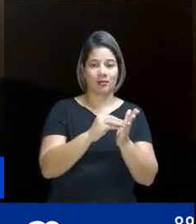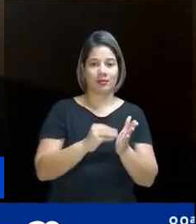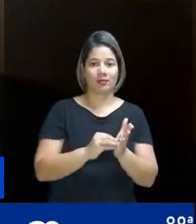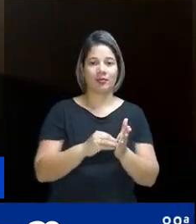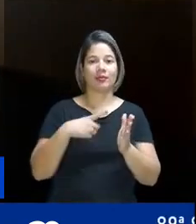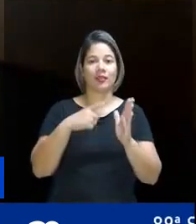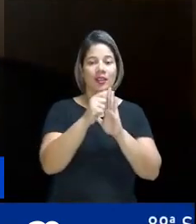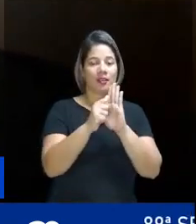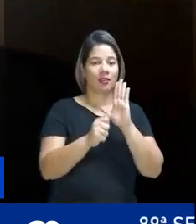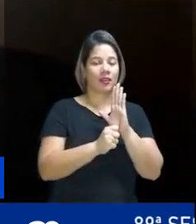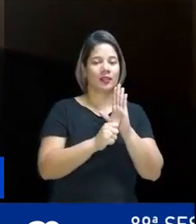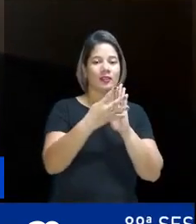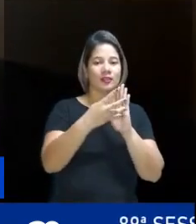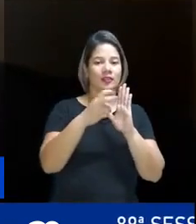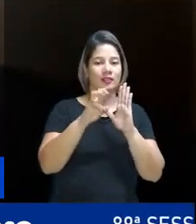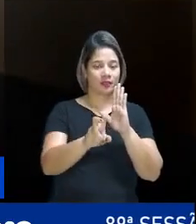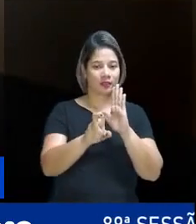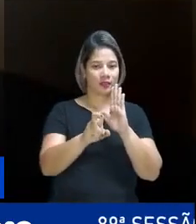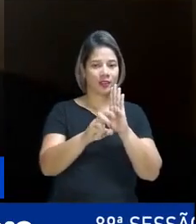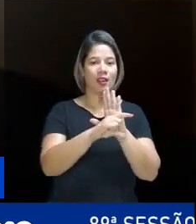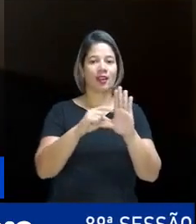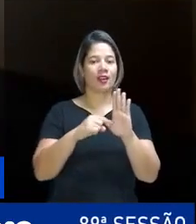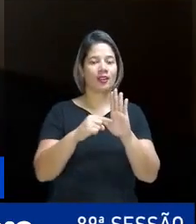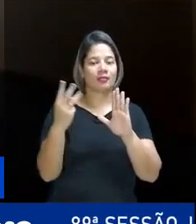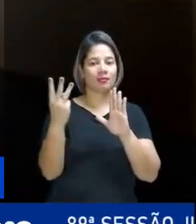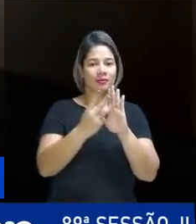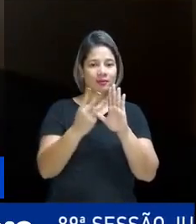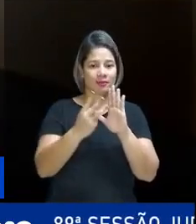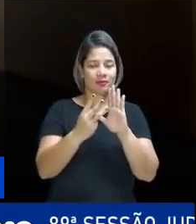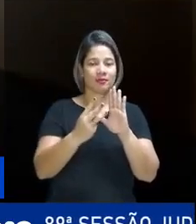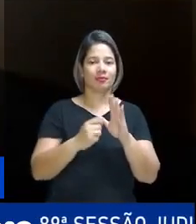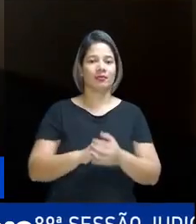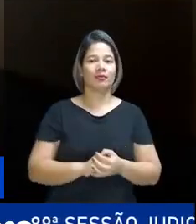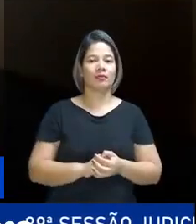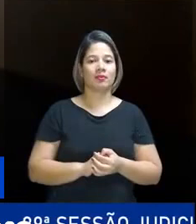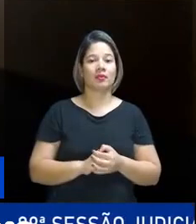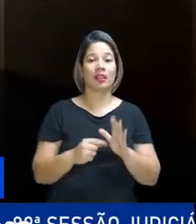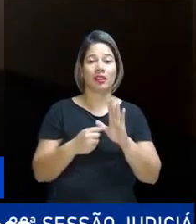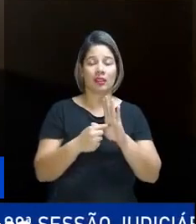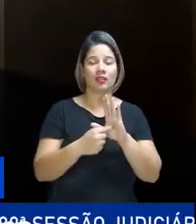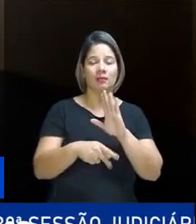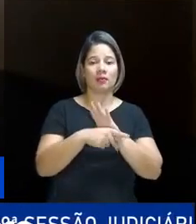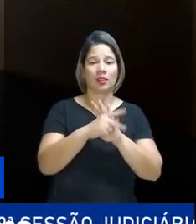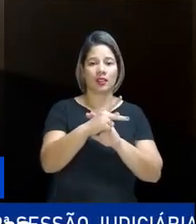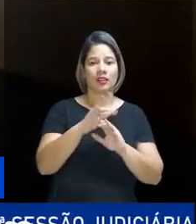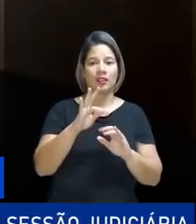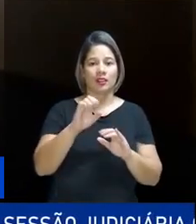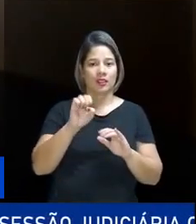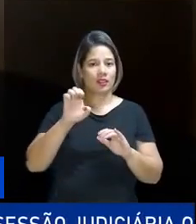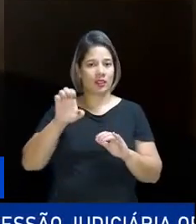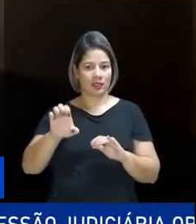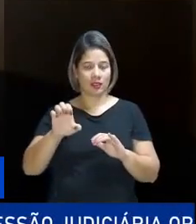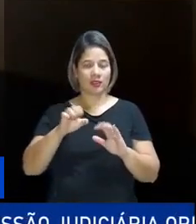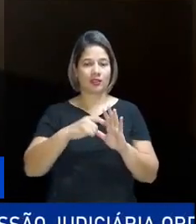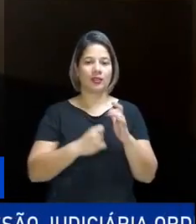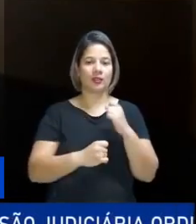45, inciso 3º, alínea A da resolução TSE número 23.604